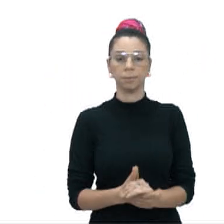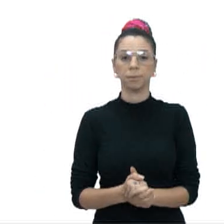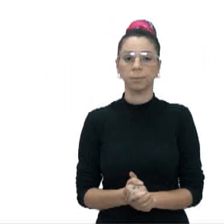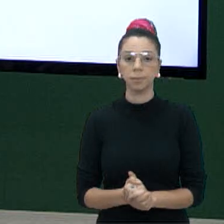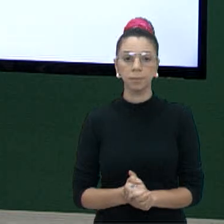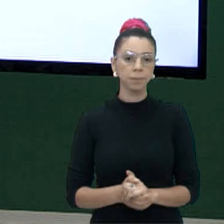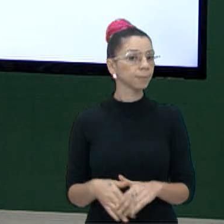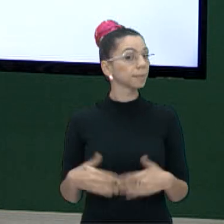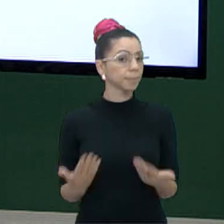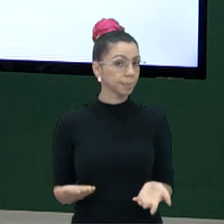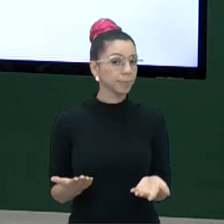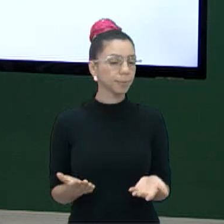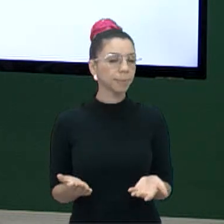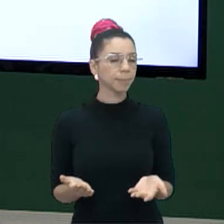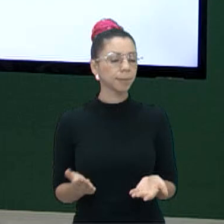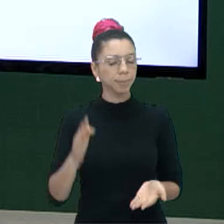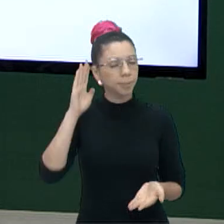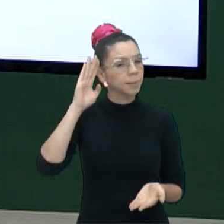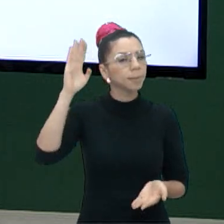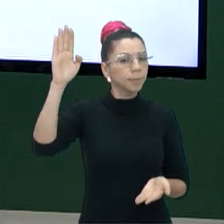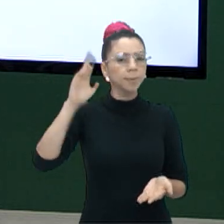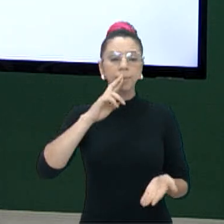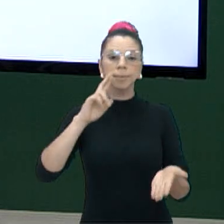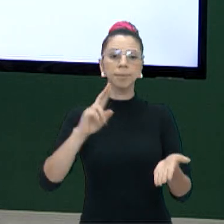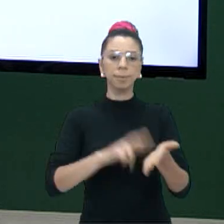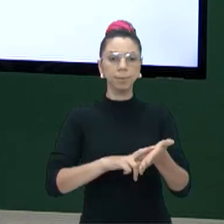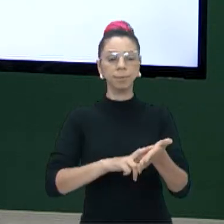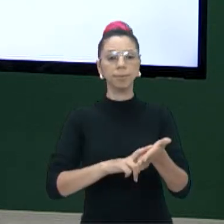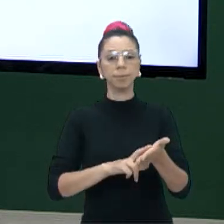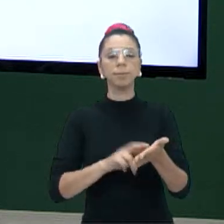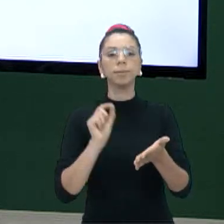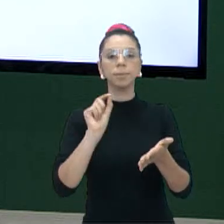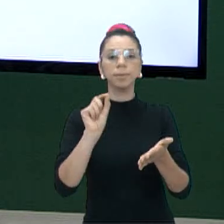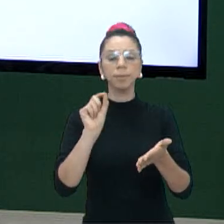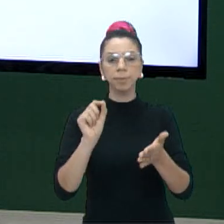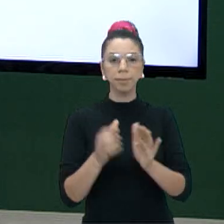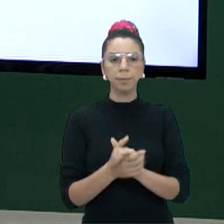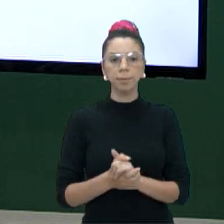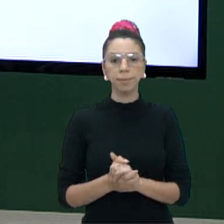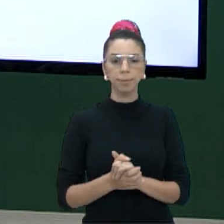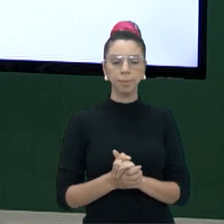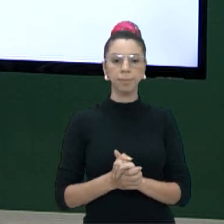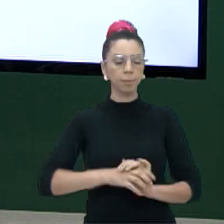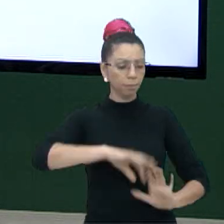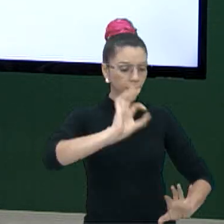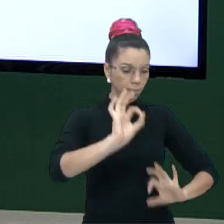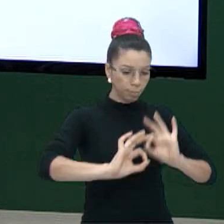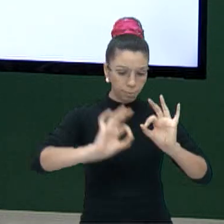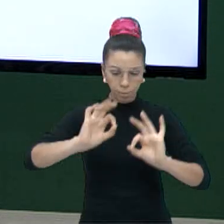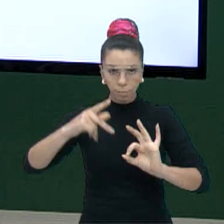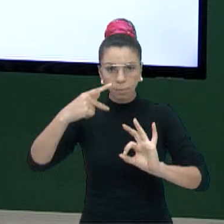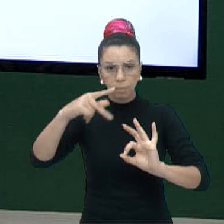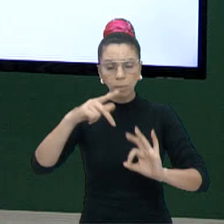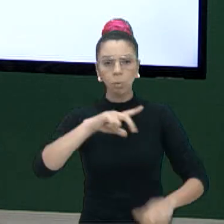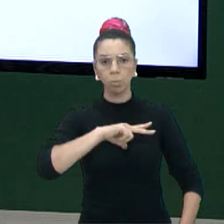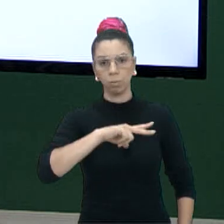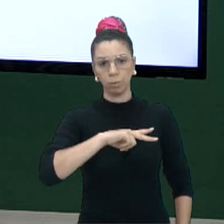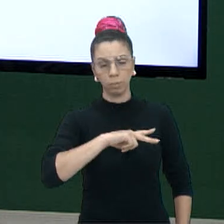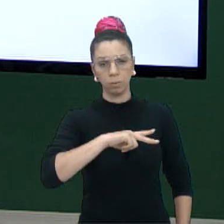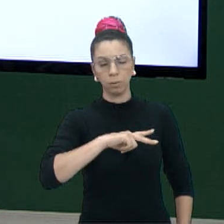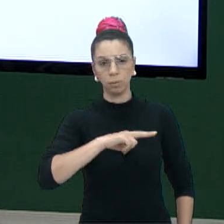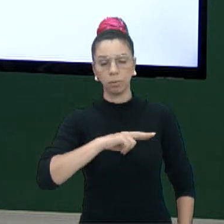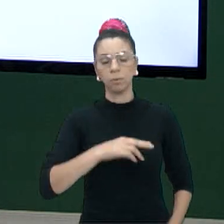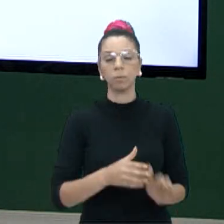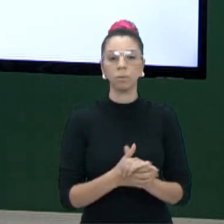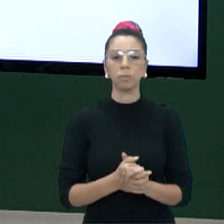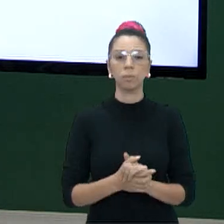pessoal, a principal da resposta, que a ideia principal, o que é? É vocês elaborarem na sua resposta que a ideia da gramática generativa